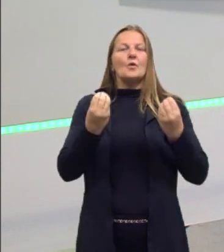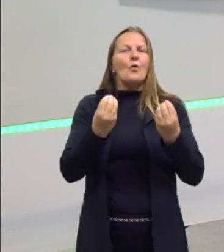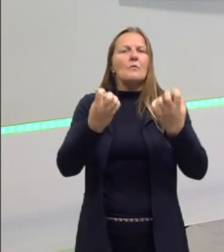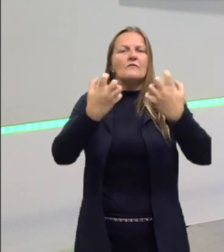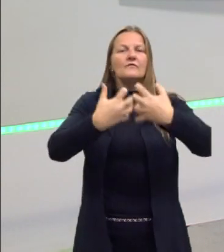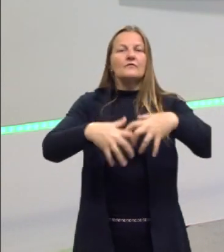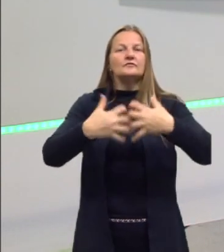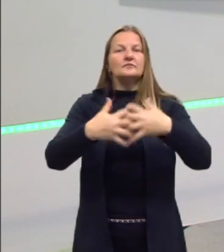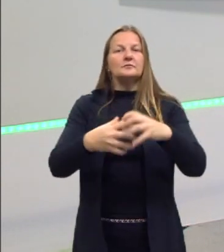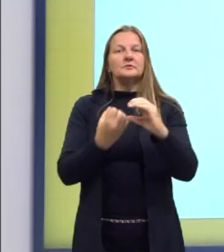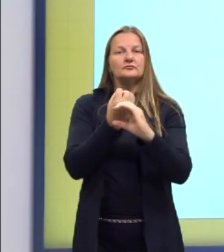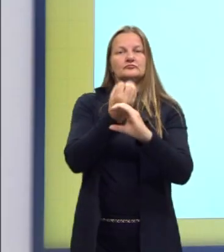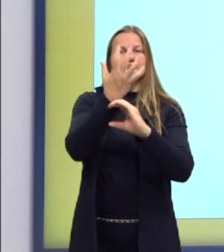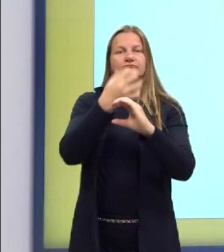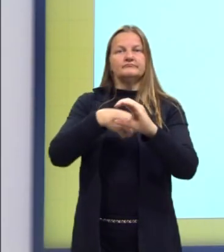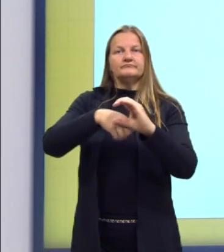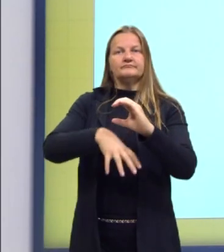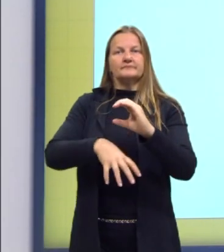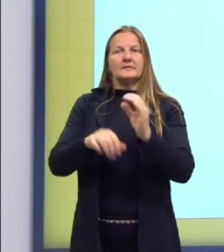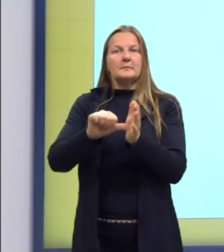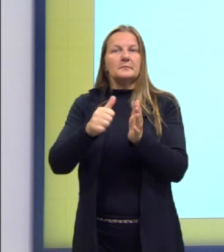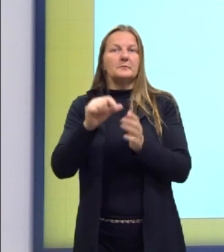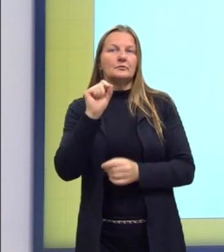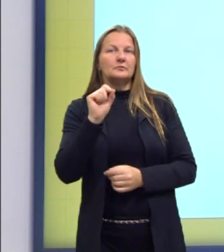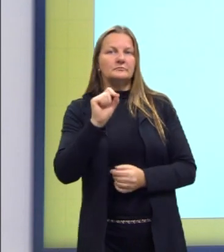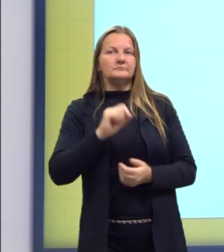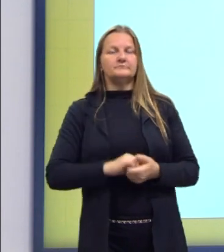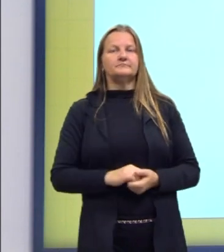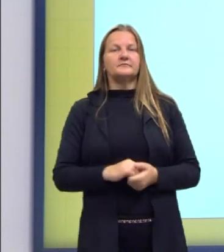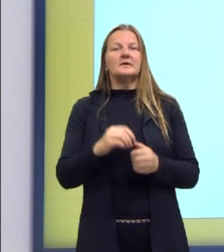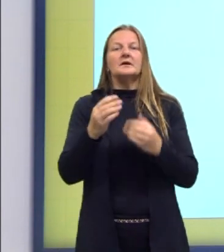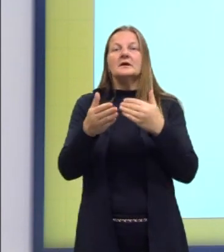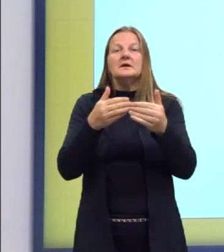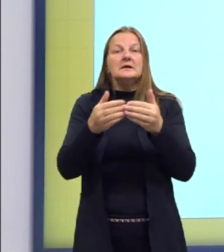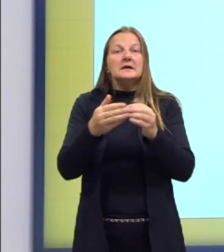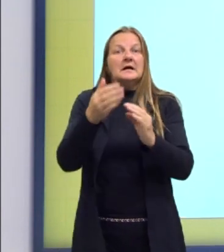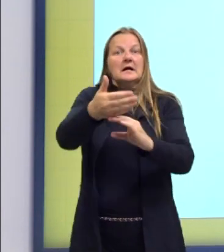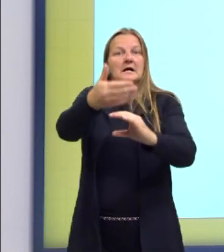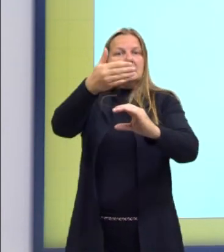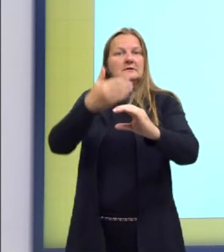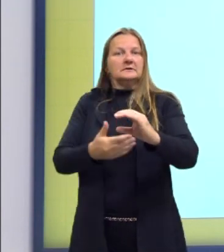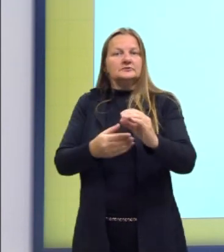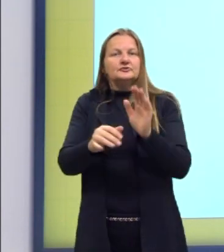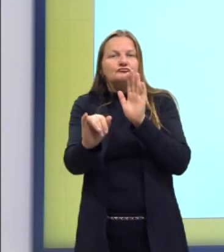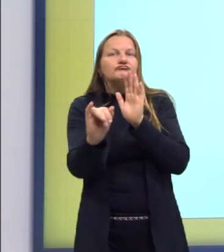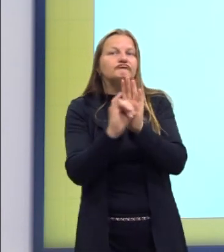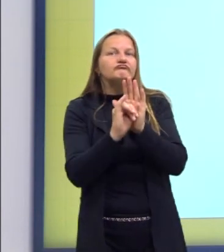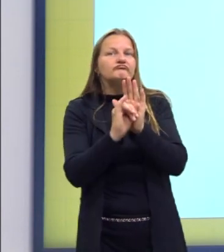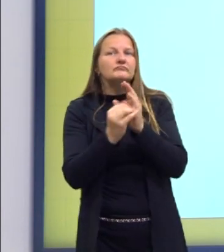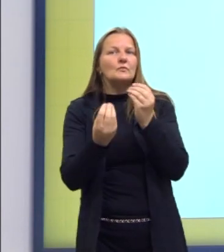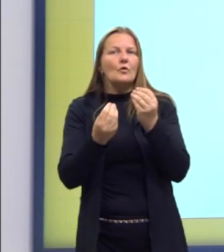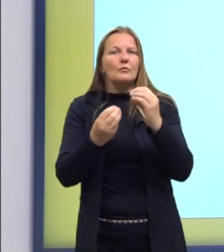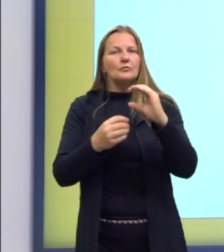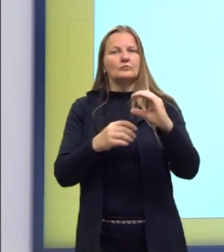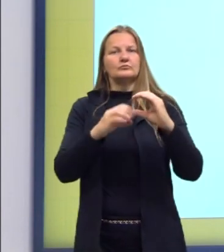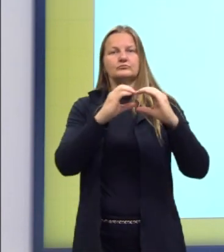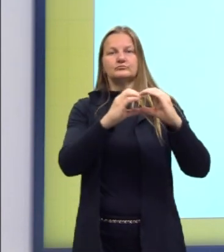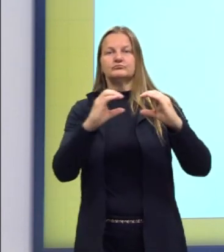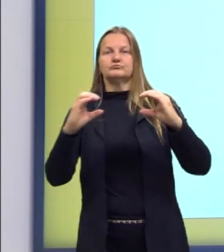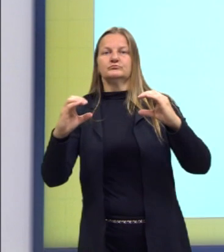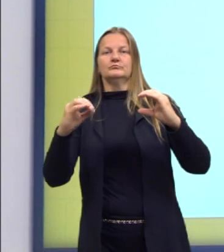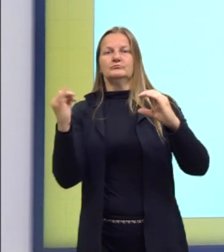a nomenclatura das ramificações primeiro antes de qualquer coisa eu preciso identificar a minha cadeia principal